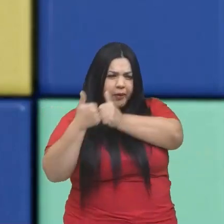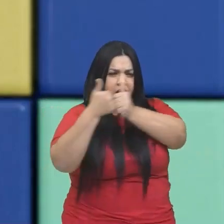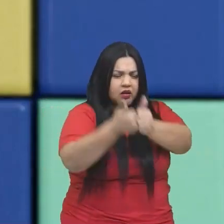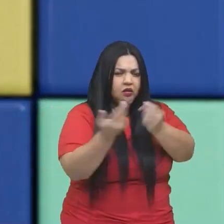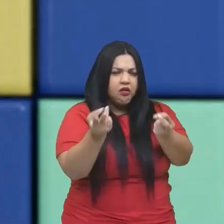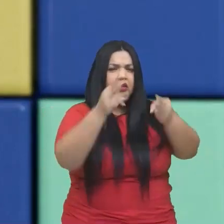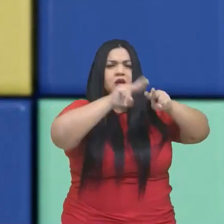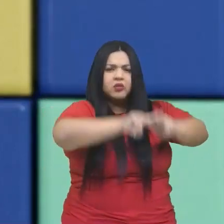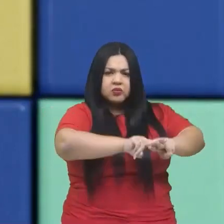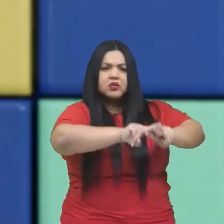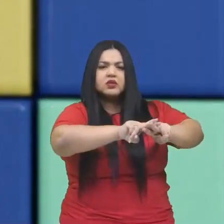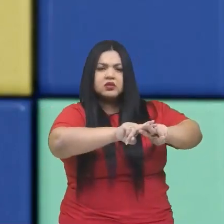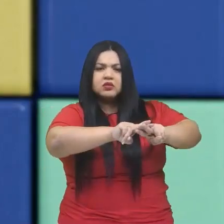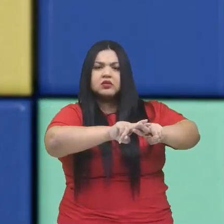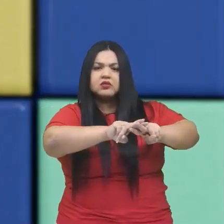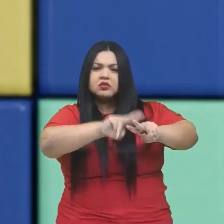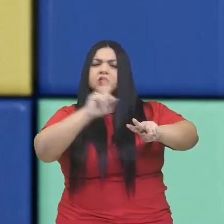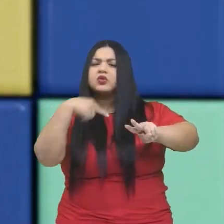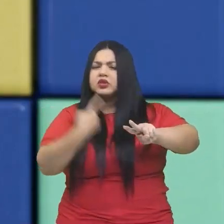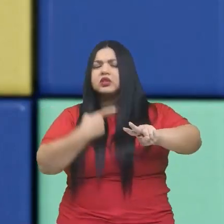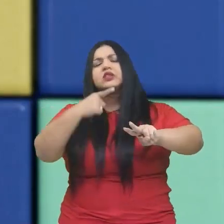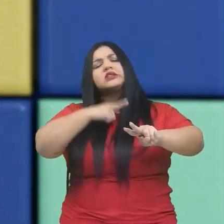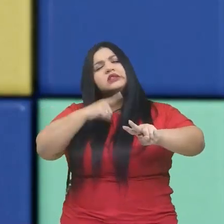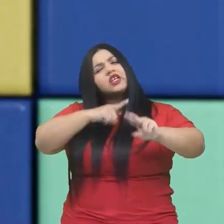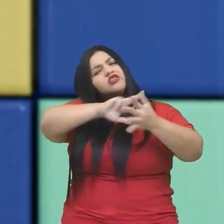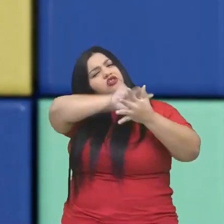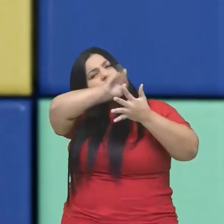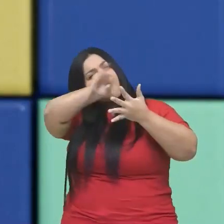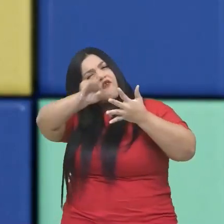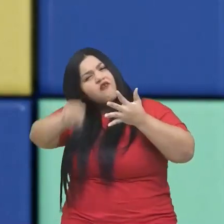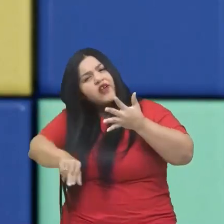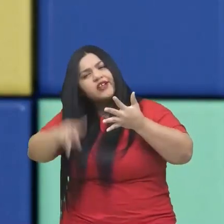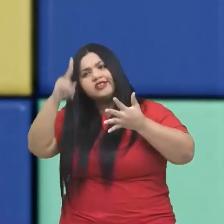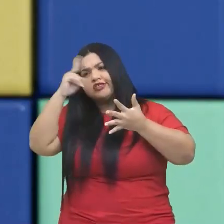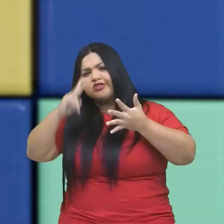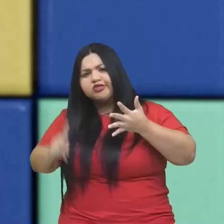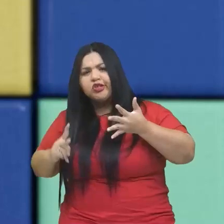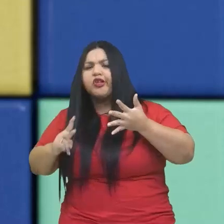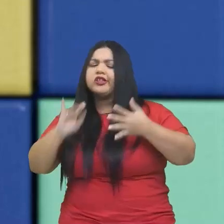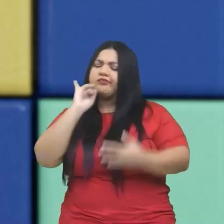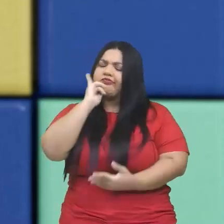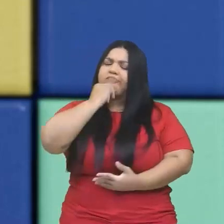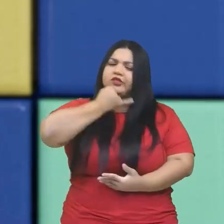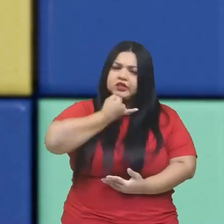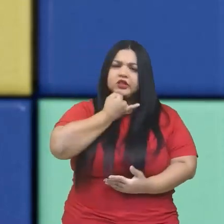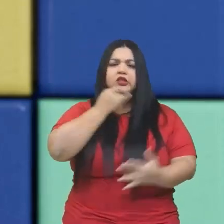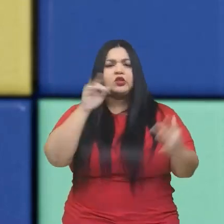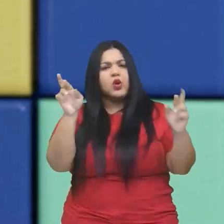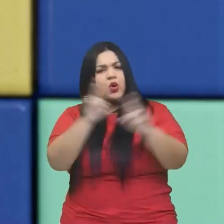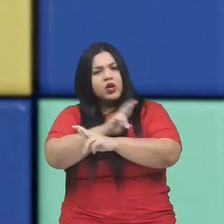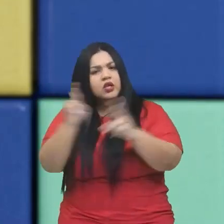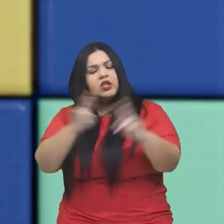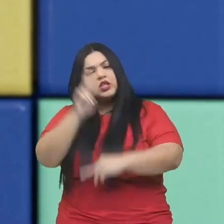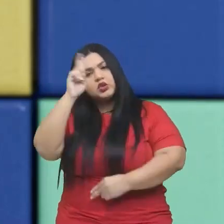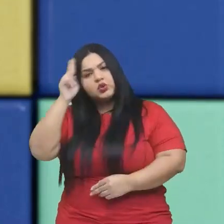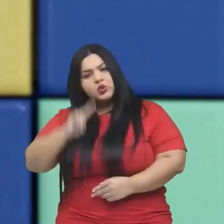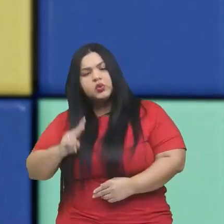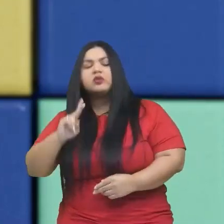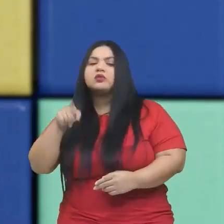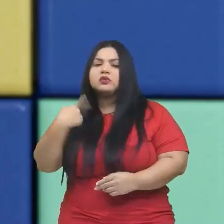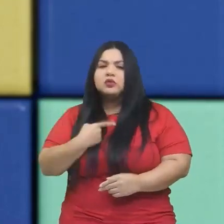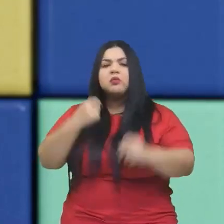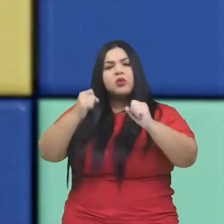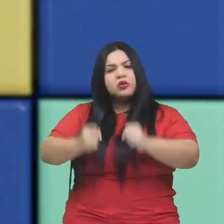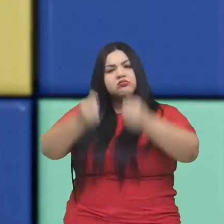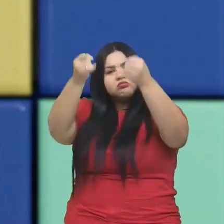os judeus, e aí a gente tem diversos desfechos aí bem tristes em relação à história, né, recente, né, que a gente pode